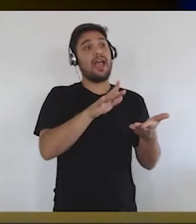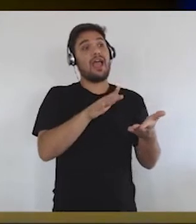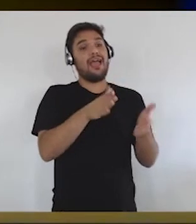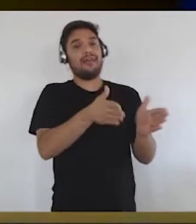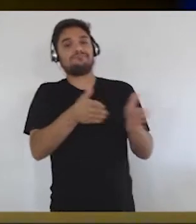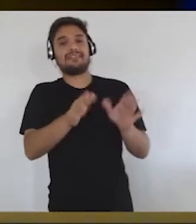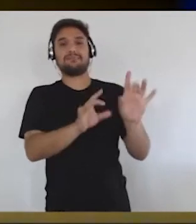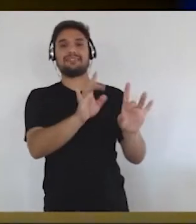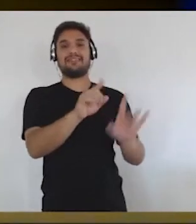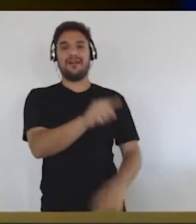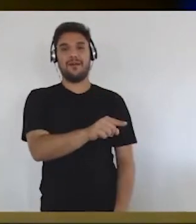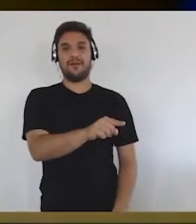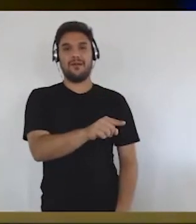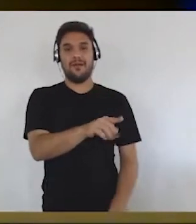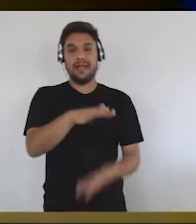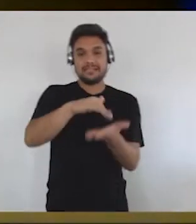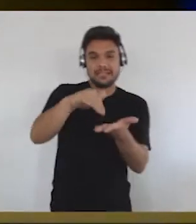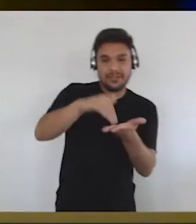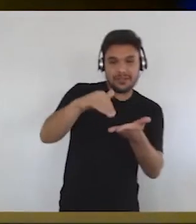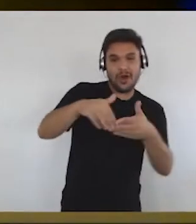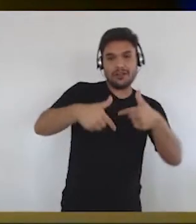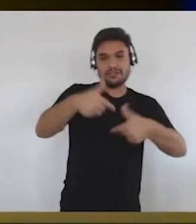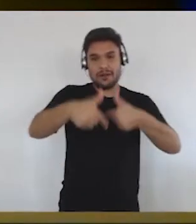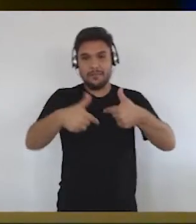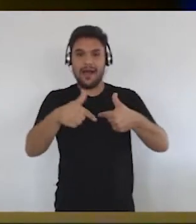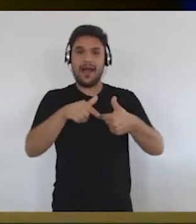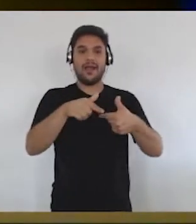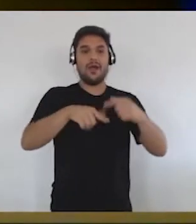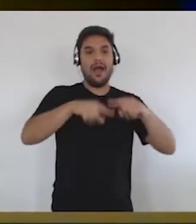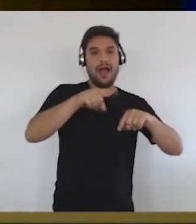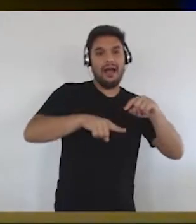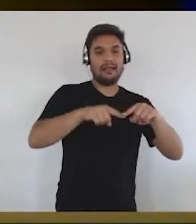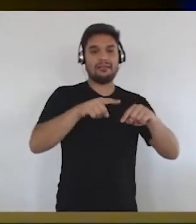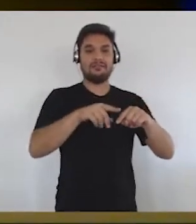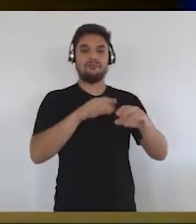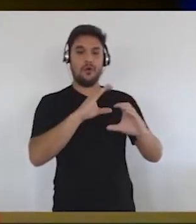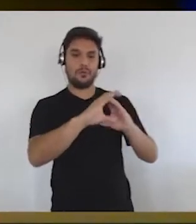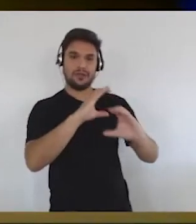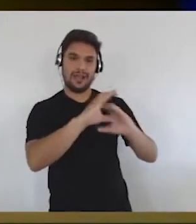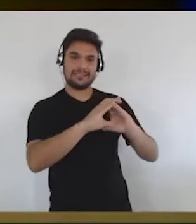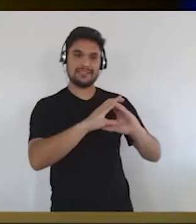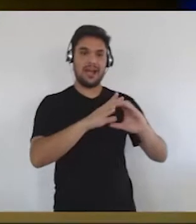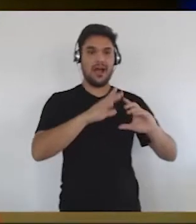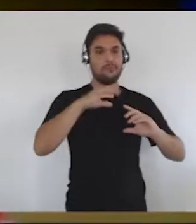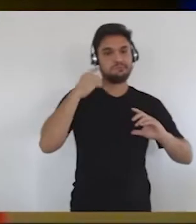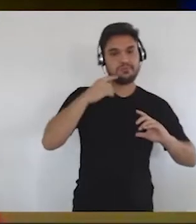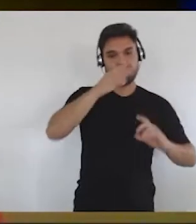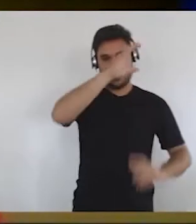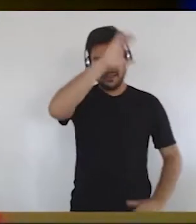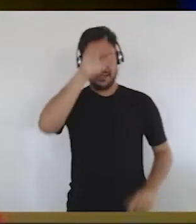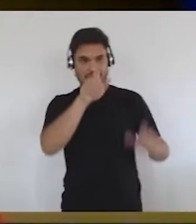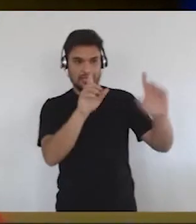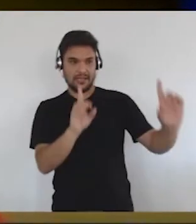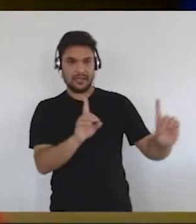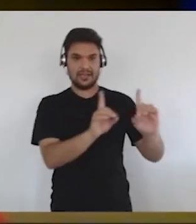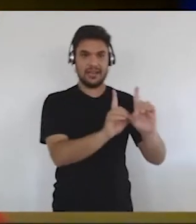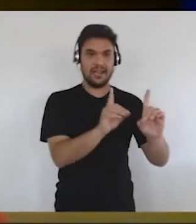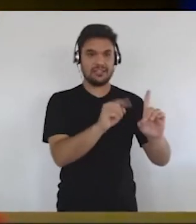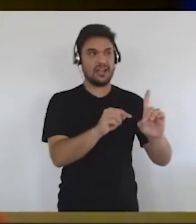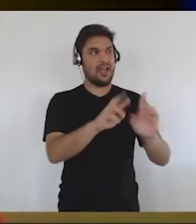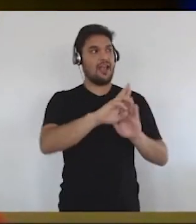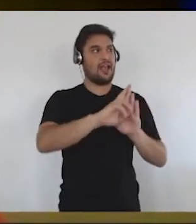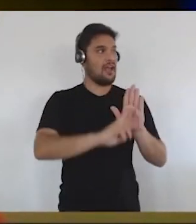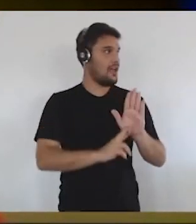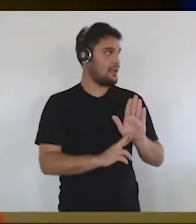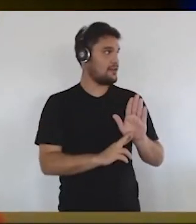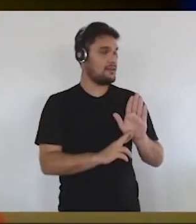A inviolabilidade dos escritórios, dos arquivos, das comunicações entre advogados e clientes é a regra. Não é